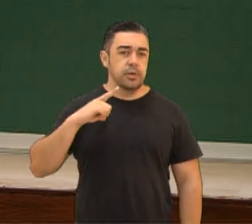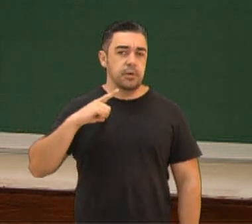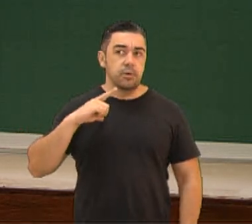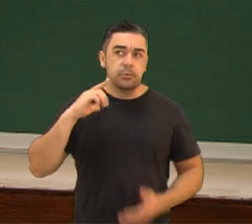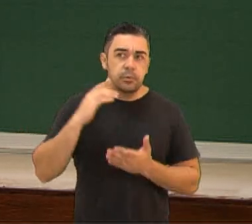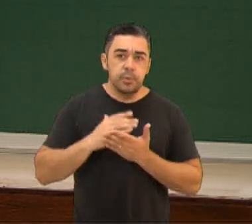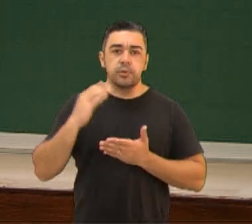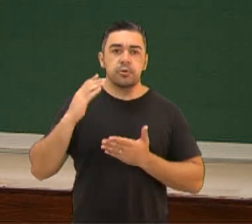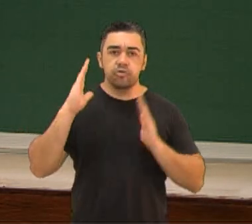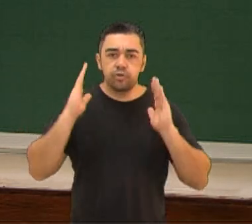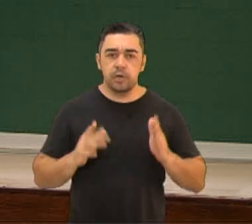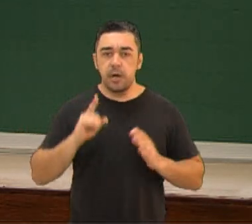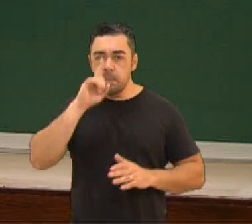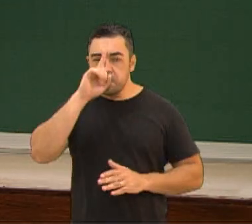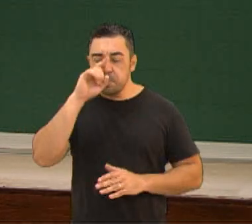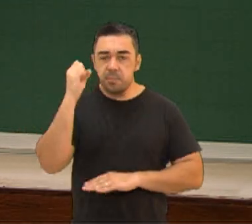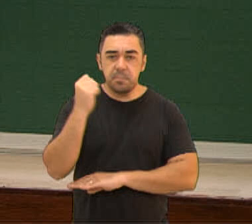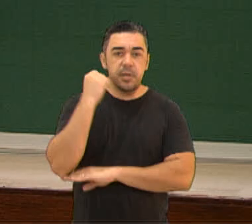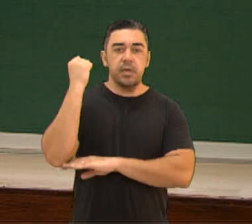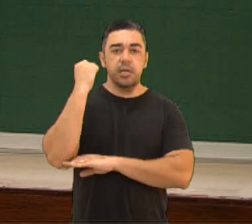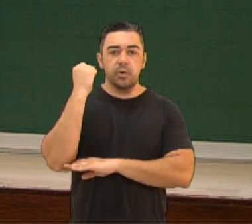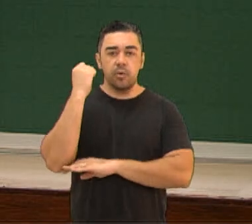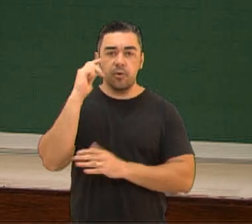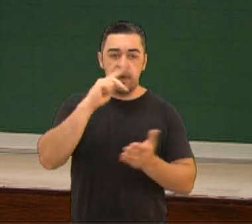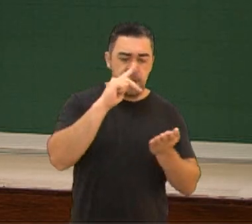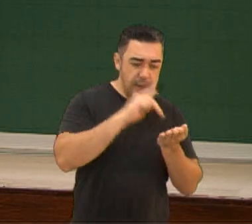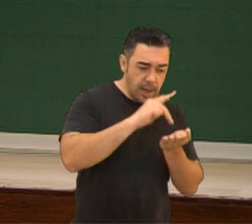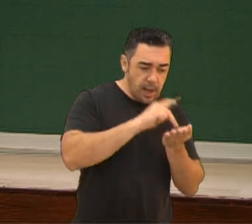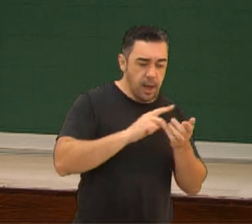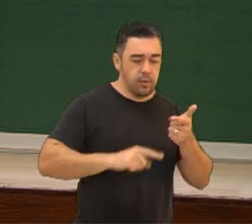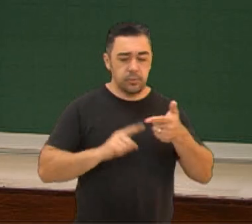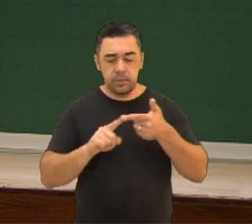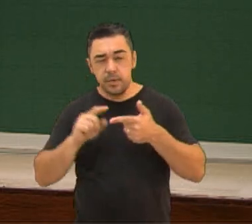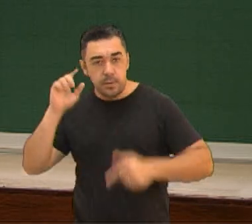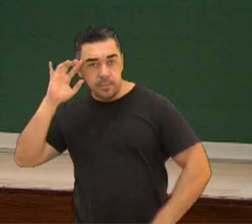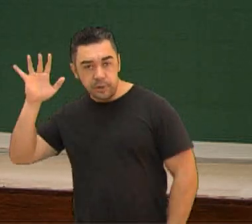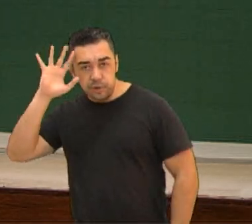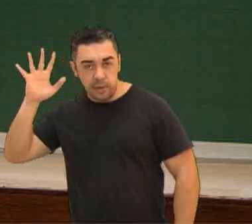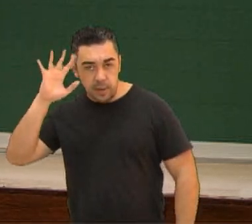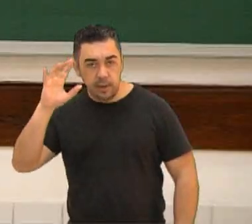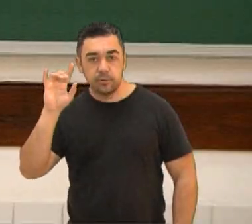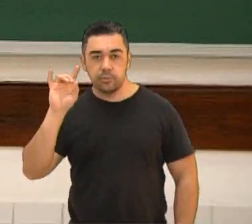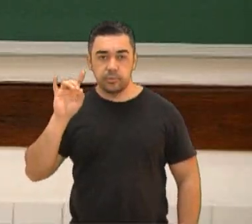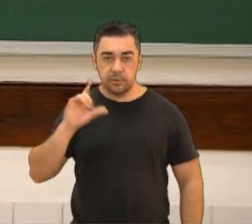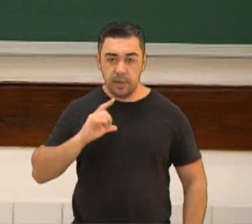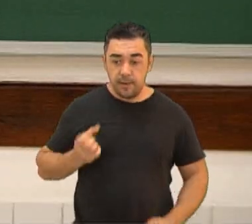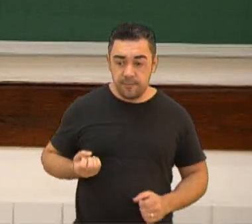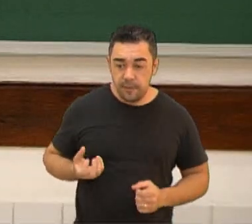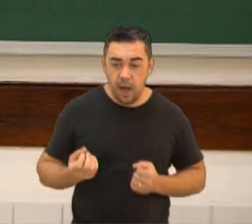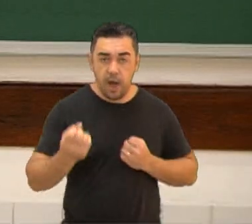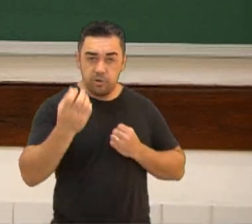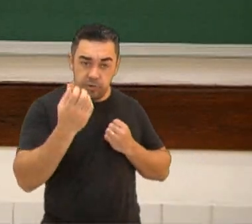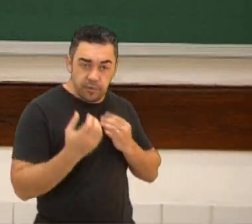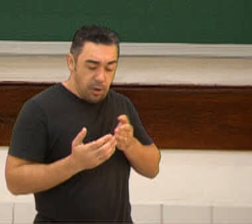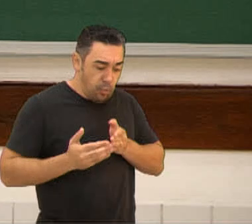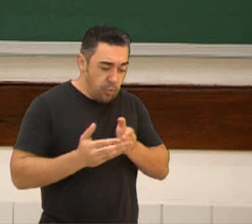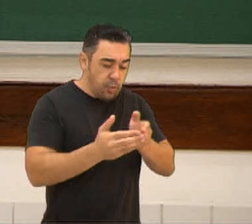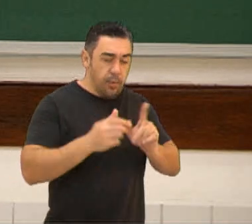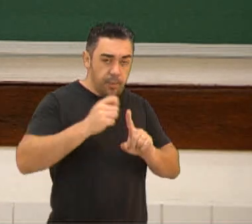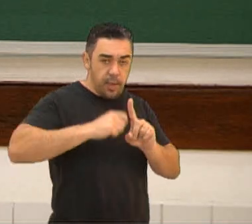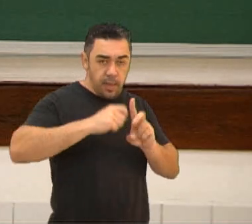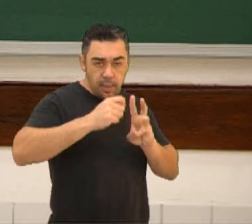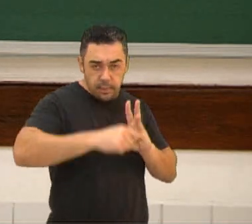lançar a perigos reais e imaginários, né, entre essas grandes viagens que vão durar